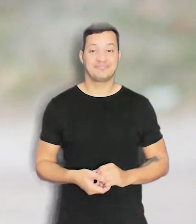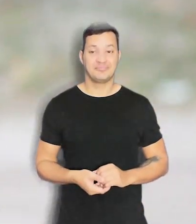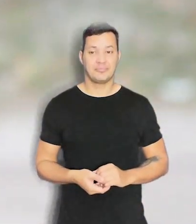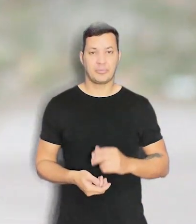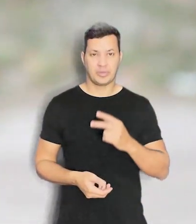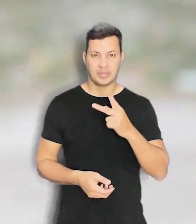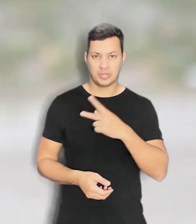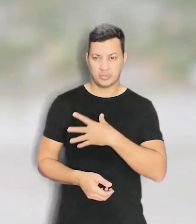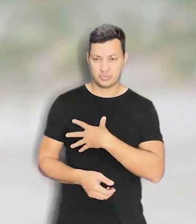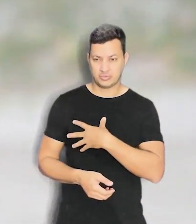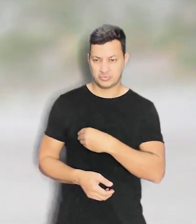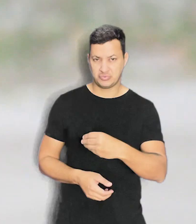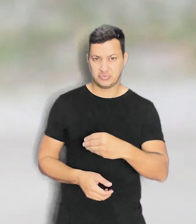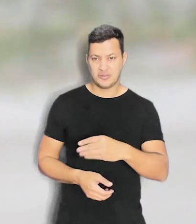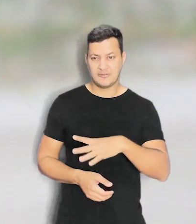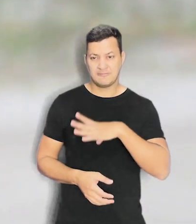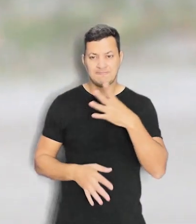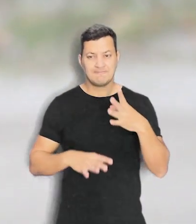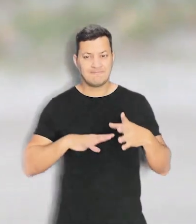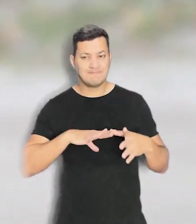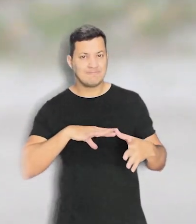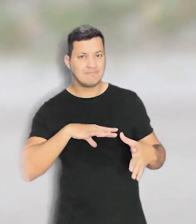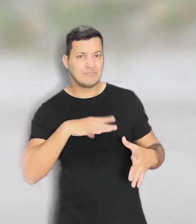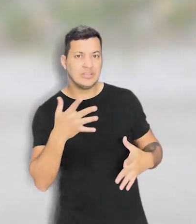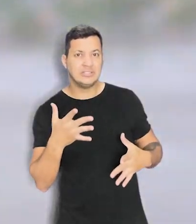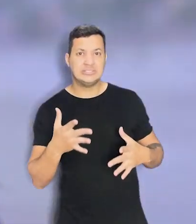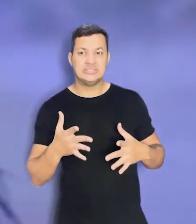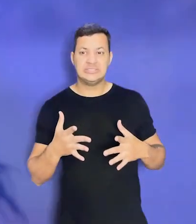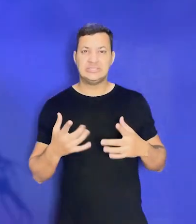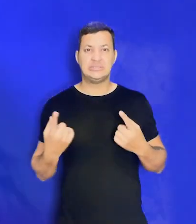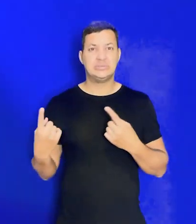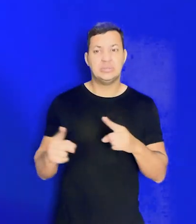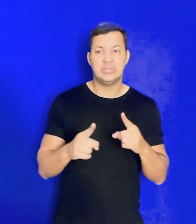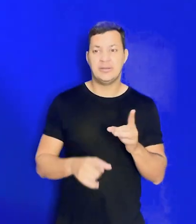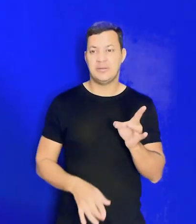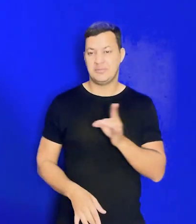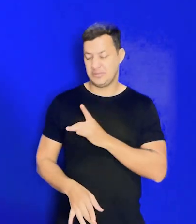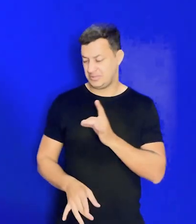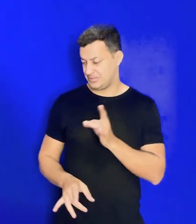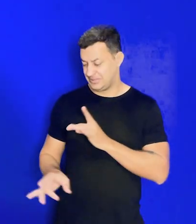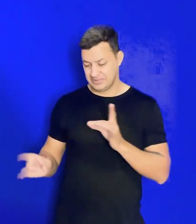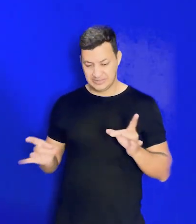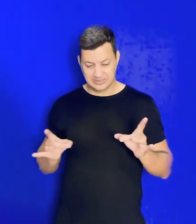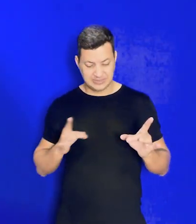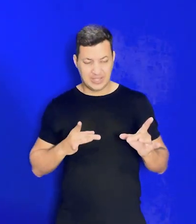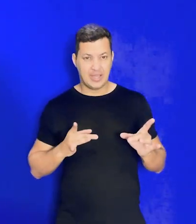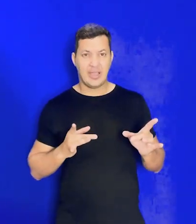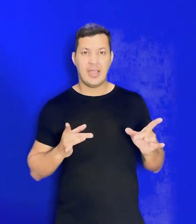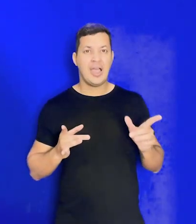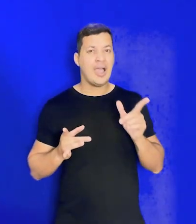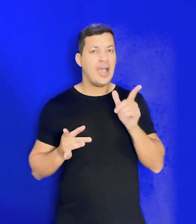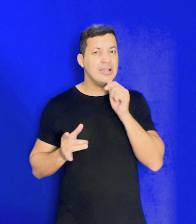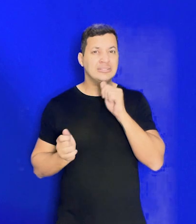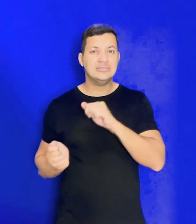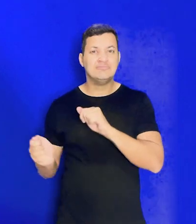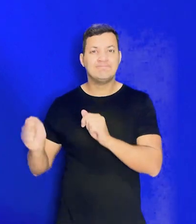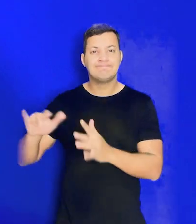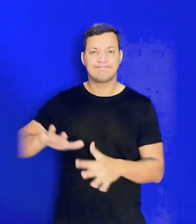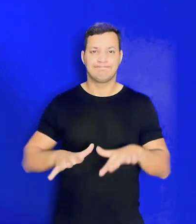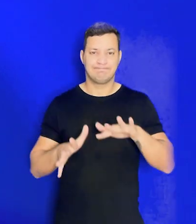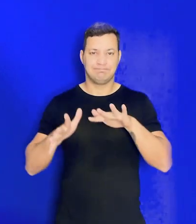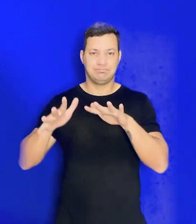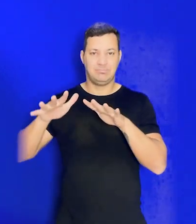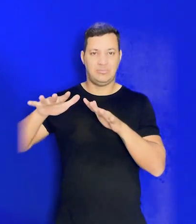Teus filhos valentes causavam terror. Teus filhos enchiam as bordas do mar. As